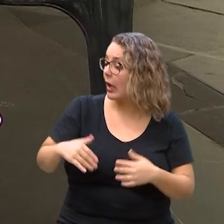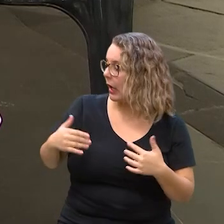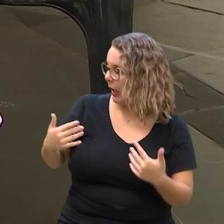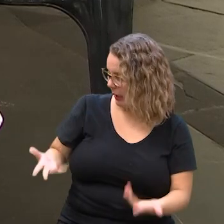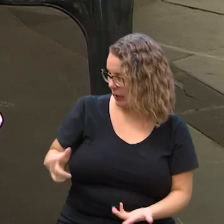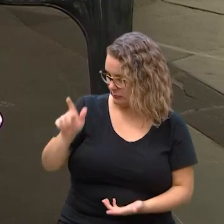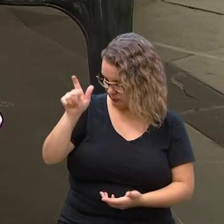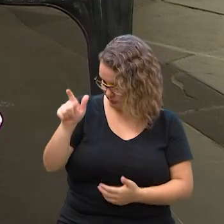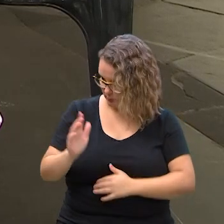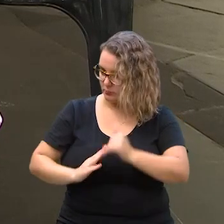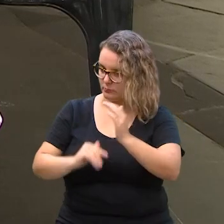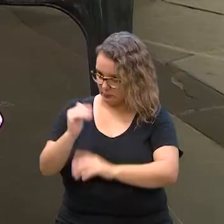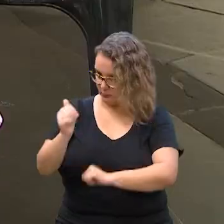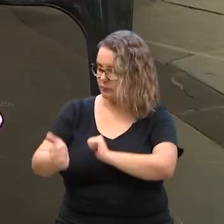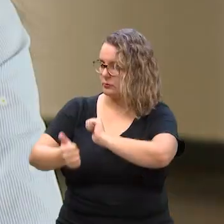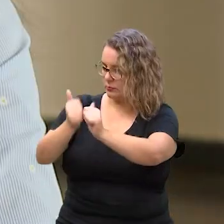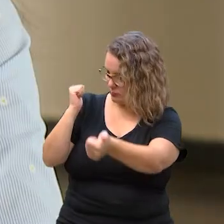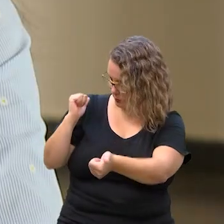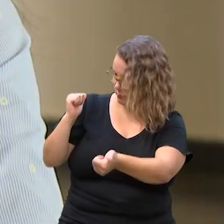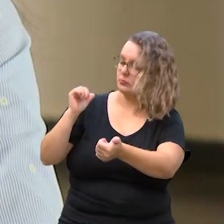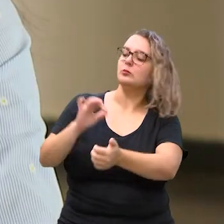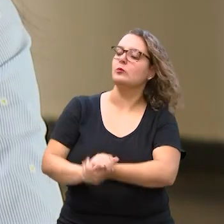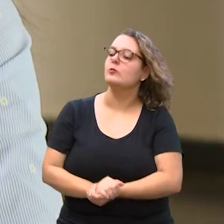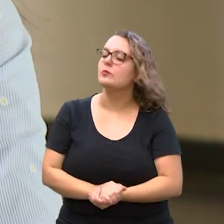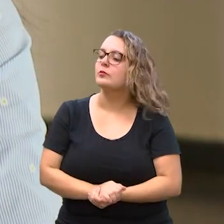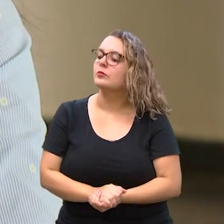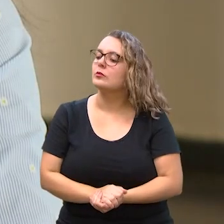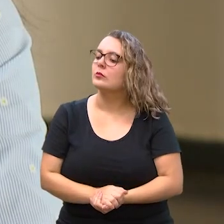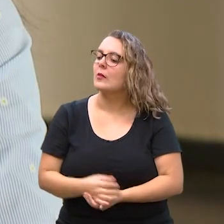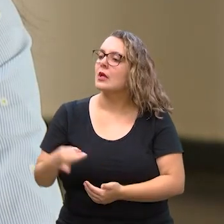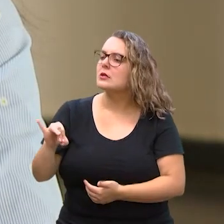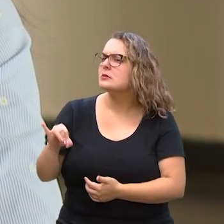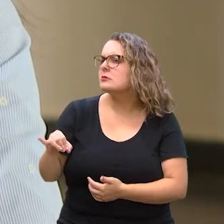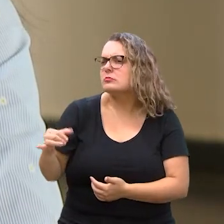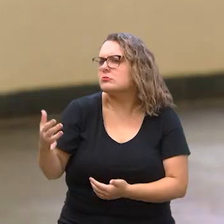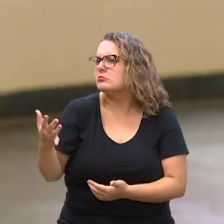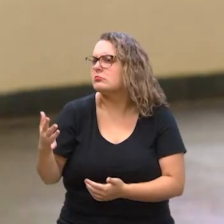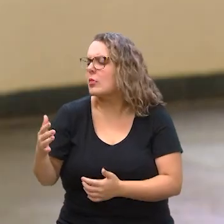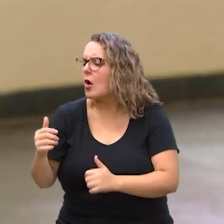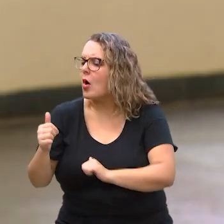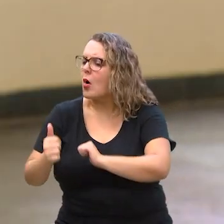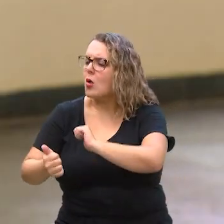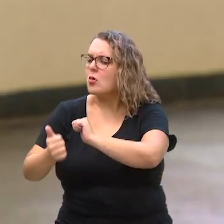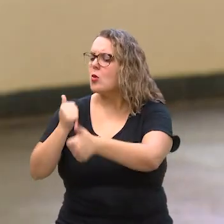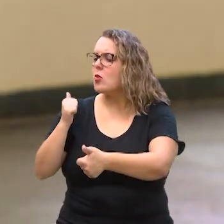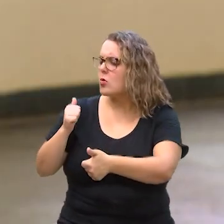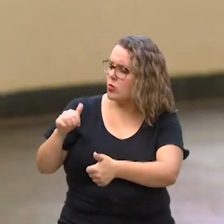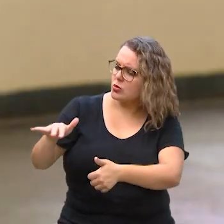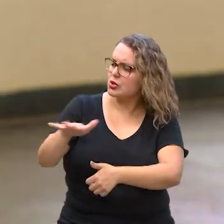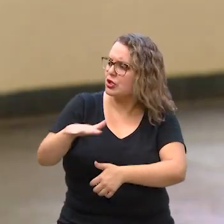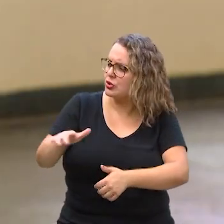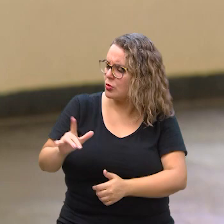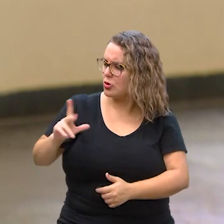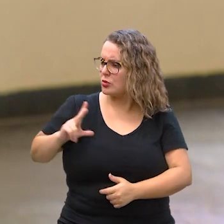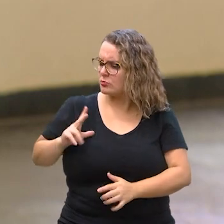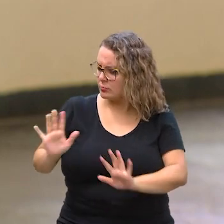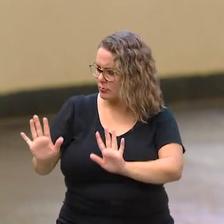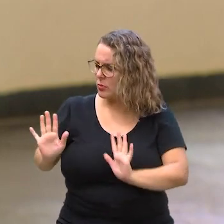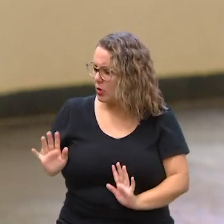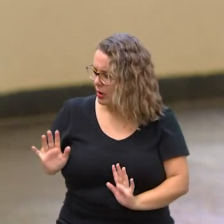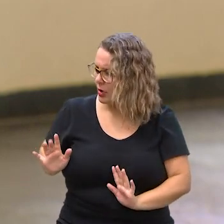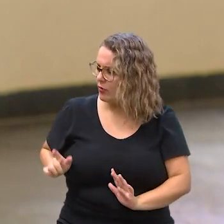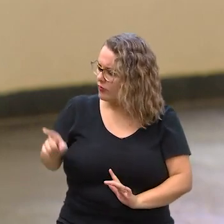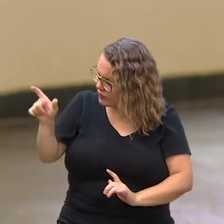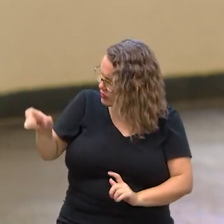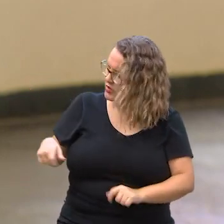Além do atleta que você trabalha, se for num esporte individual, por exemplo, o badminton, individual você trabalha o atleta, você